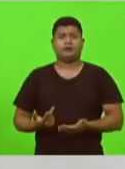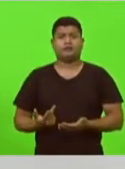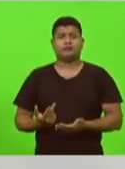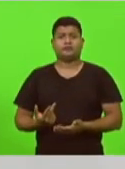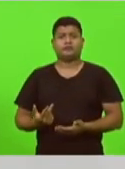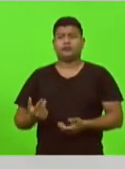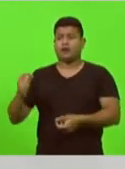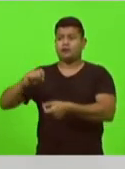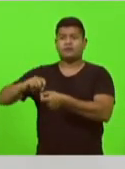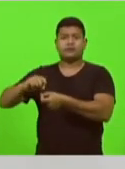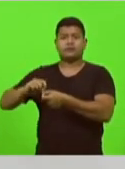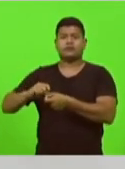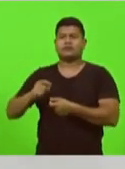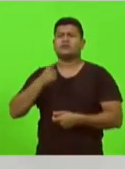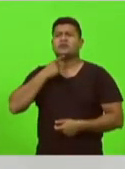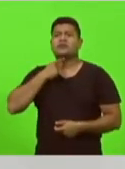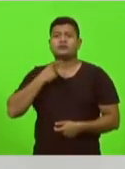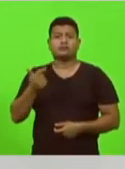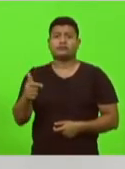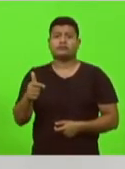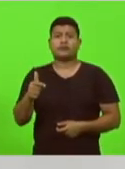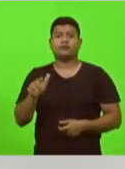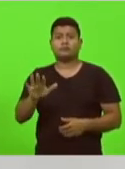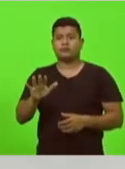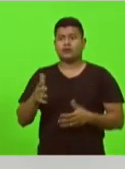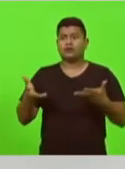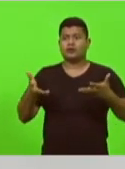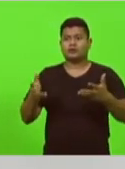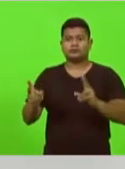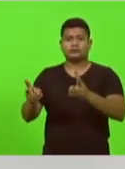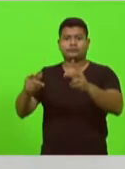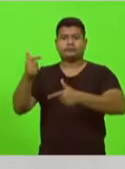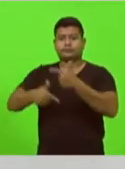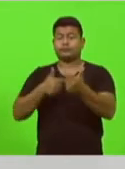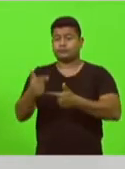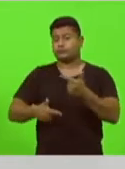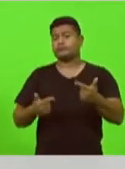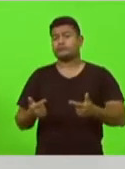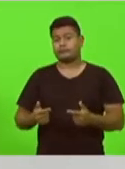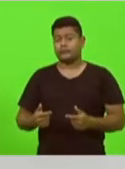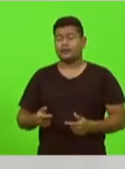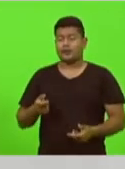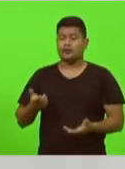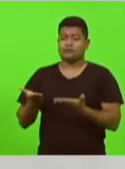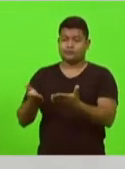perder o direito de trabalhar e de levar o seu sustento para a sua casa.